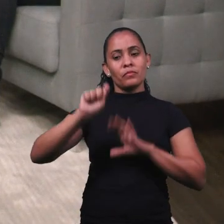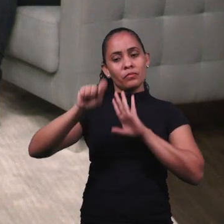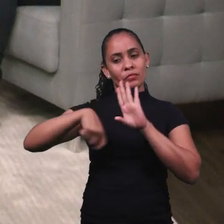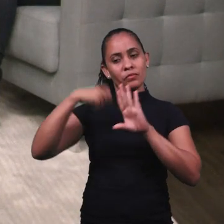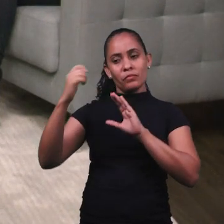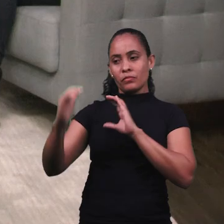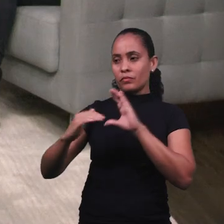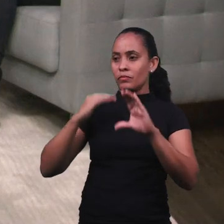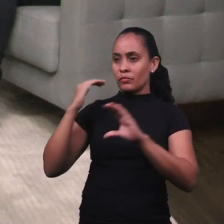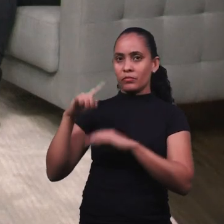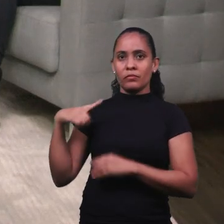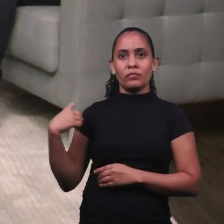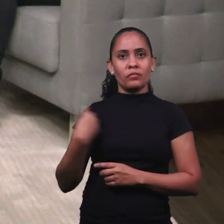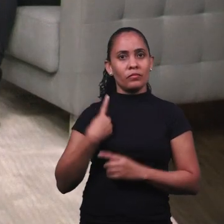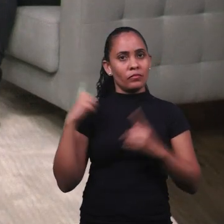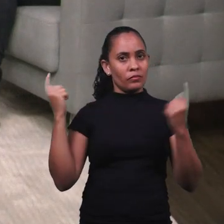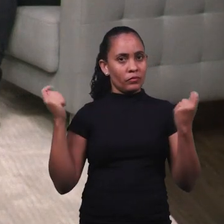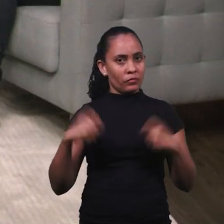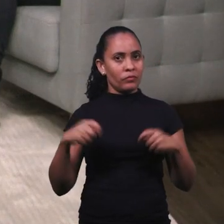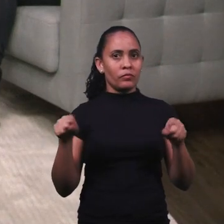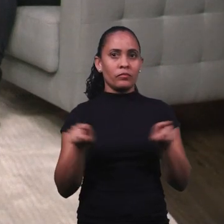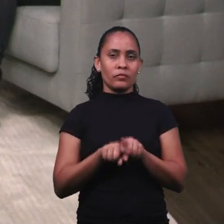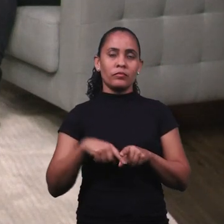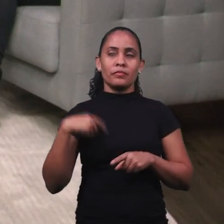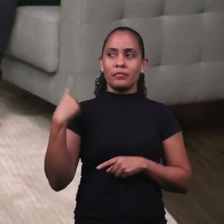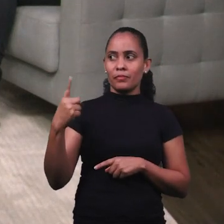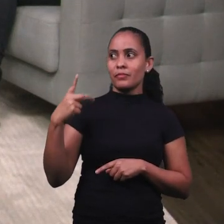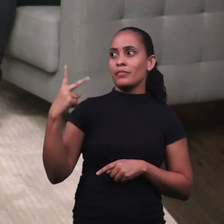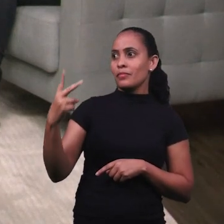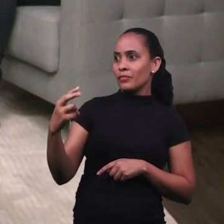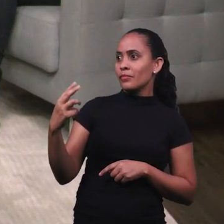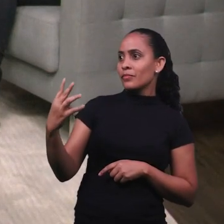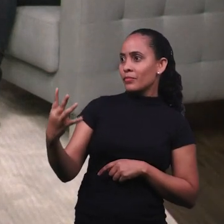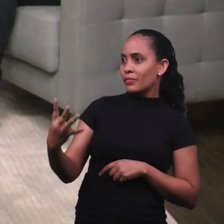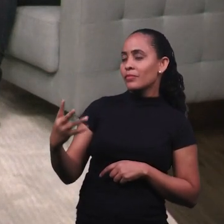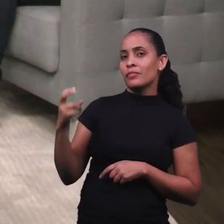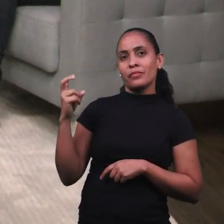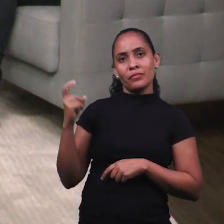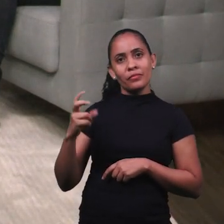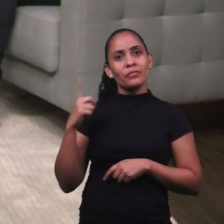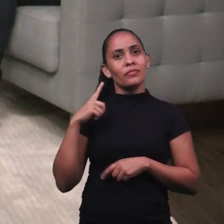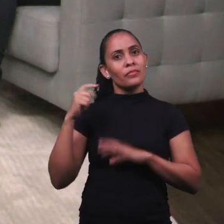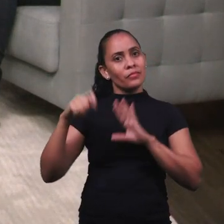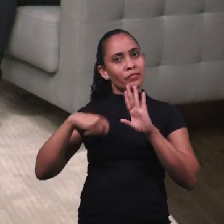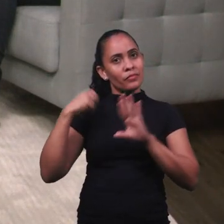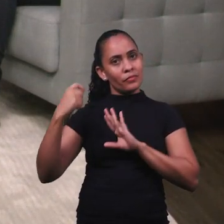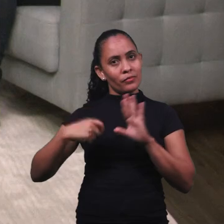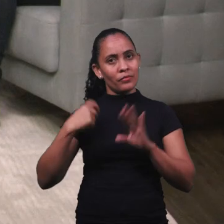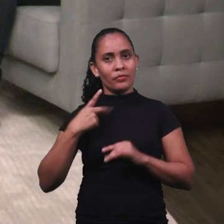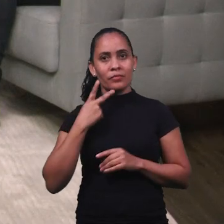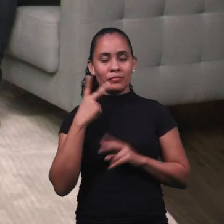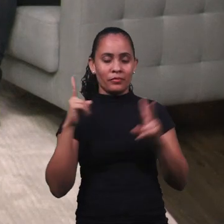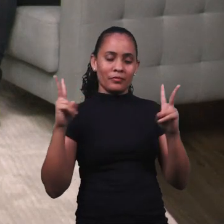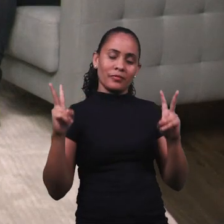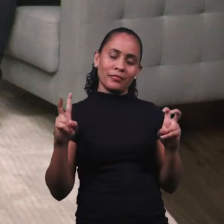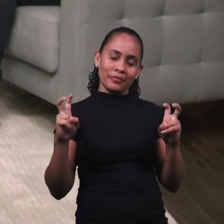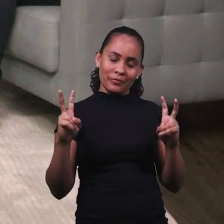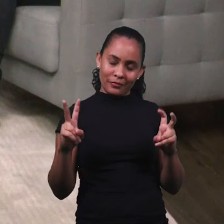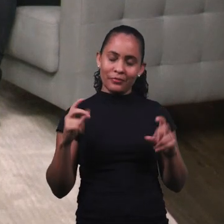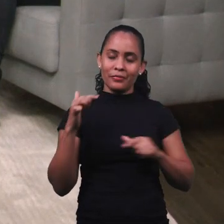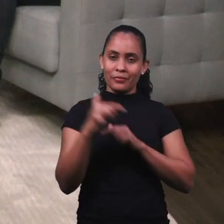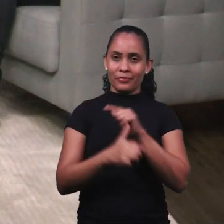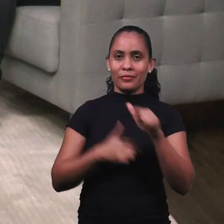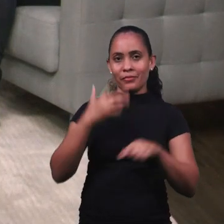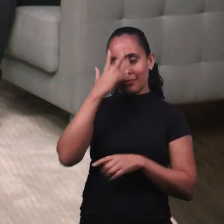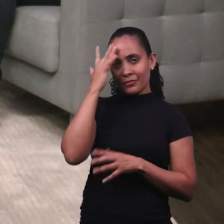irmãos enviem os vídeos e que a gente possa também fazer a terceira, a quarta, a quinta edição deste programa, falando deste tema